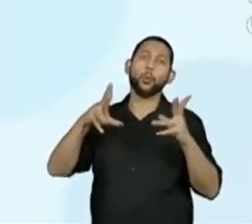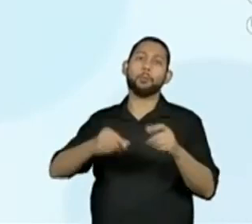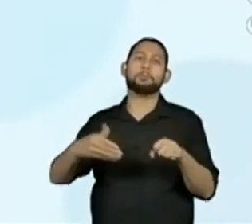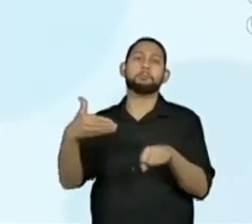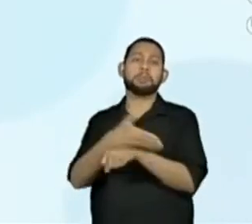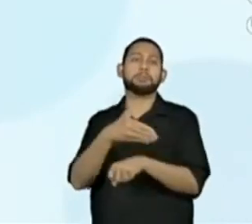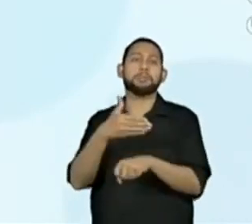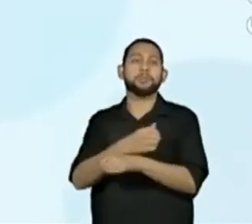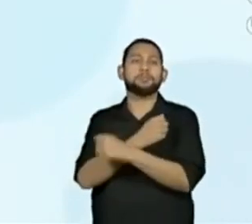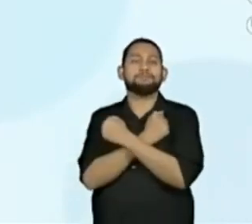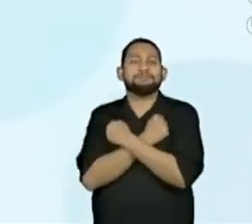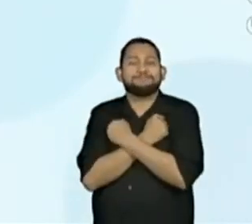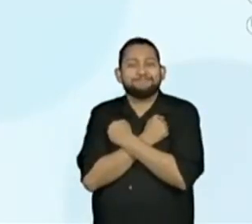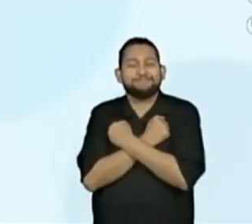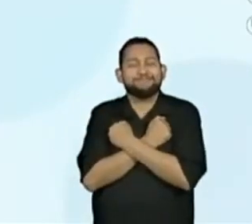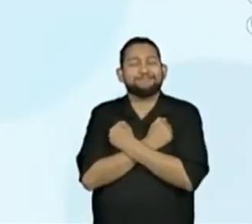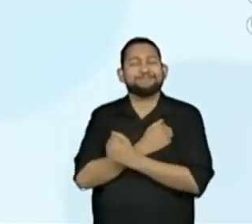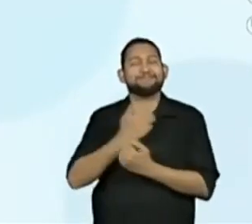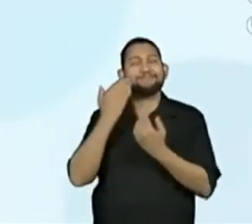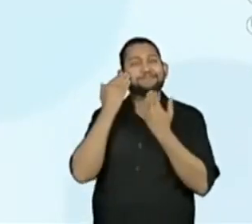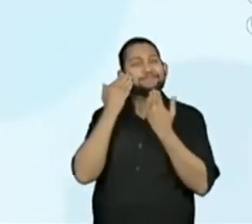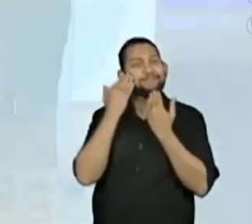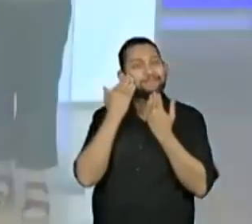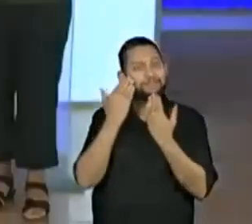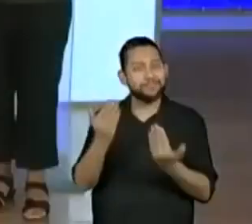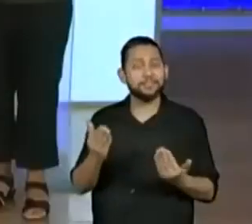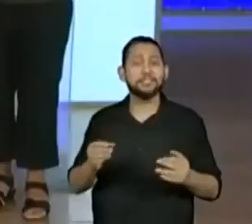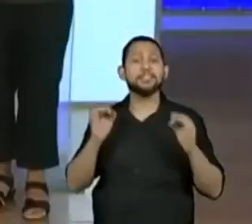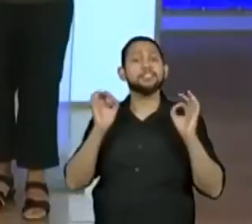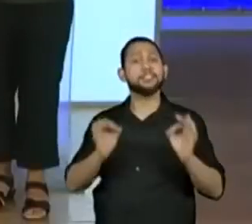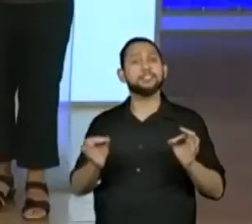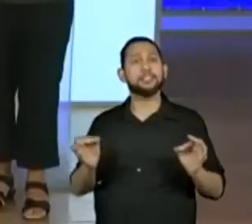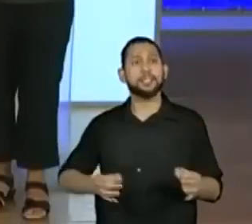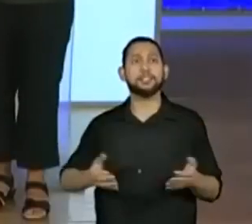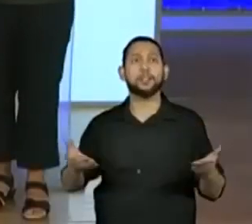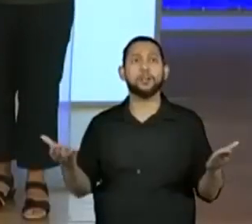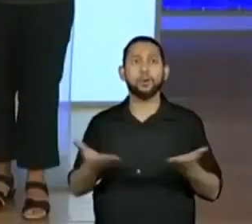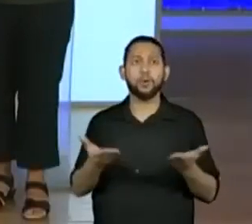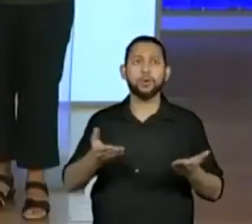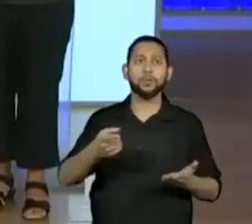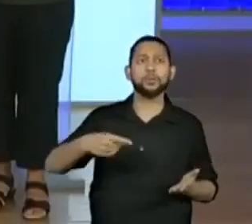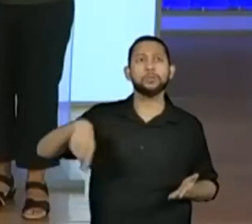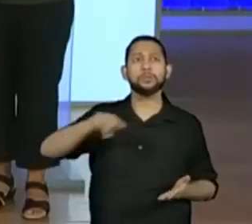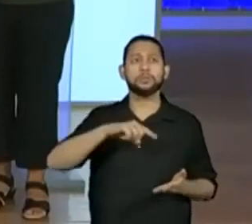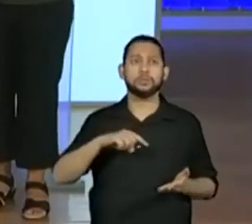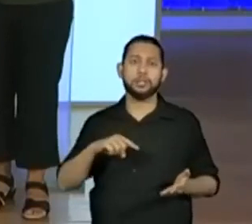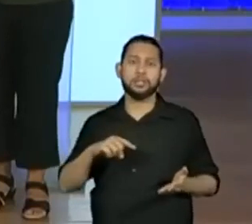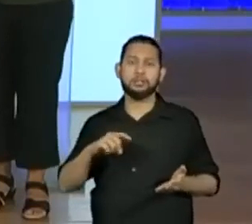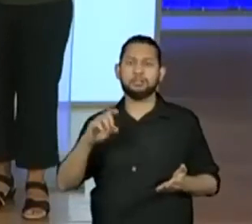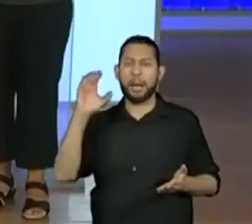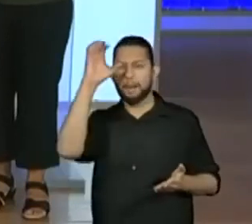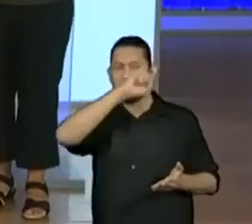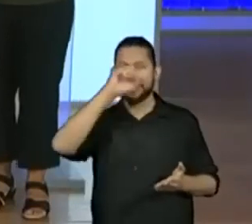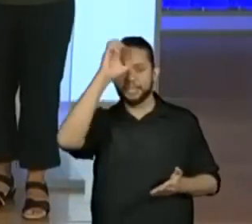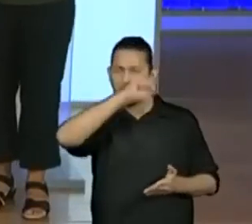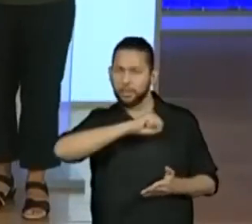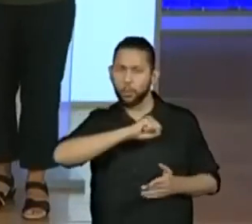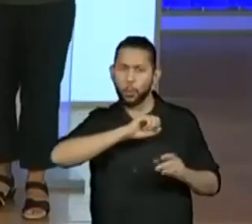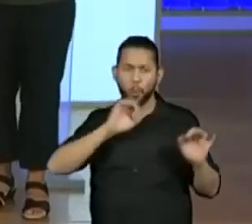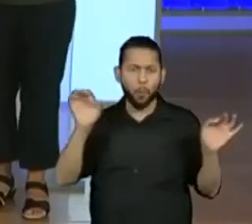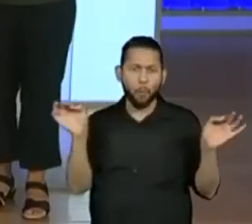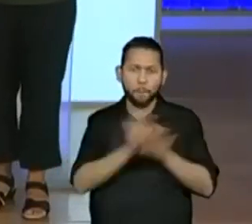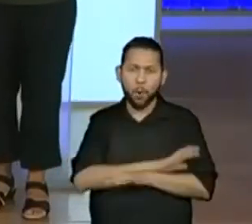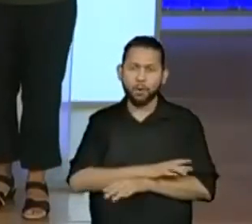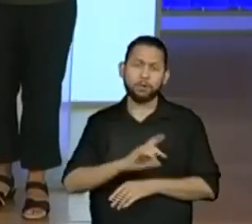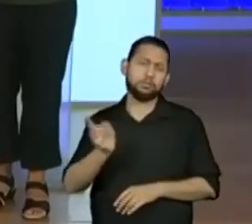tá bom? E olha, tenho certeza que vocês hoje, não vou dizer que aprenderam, porque vocês já